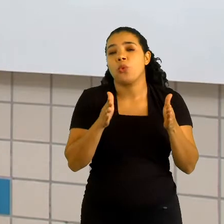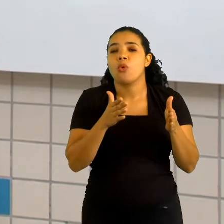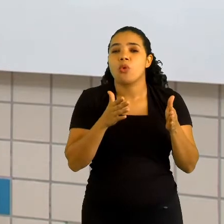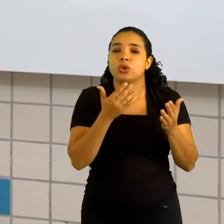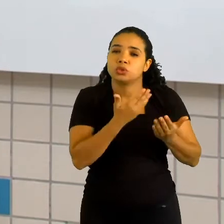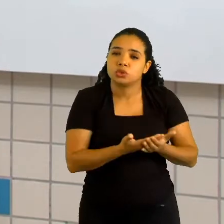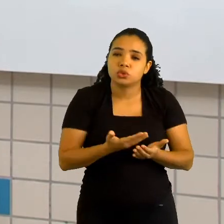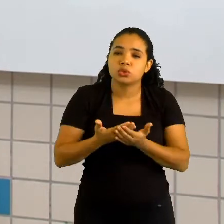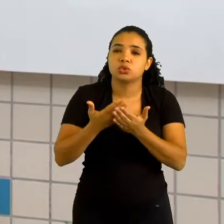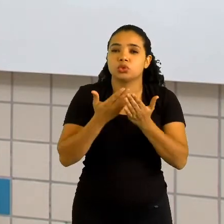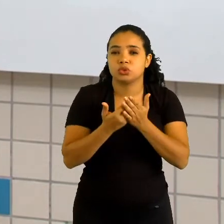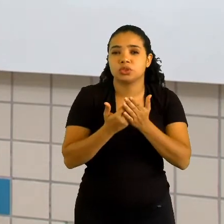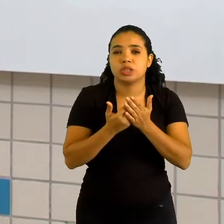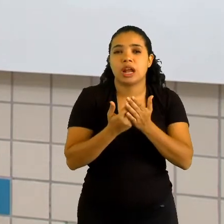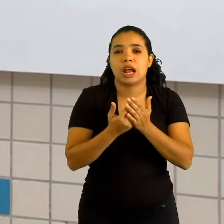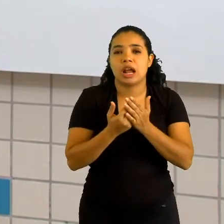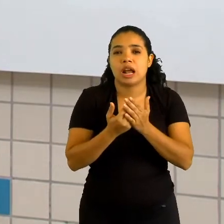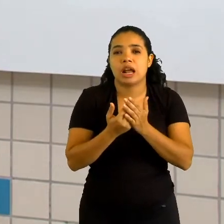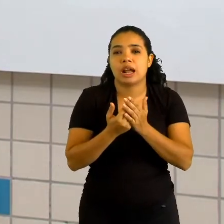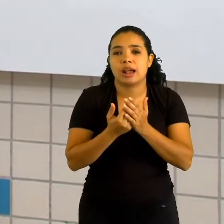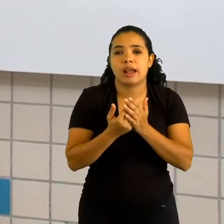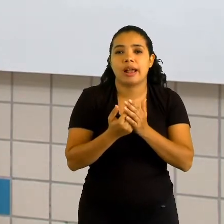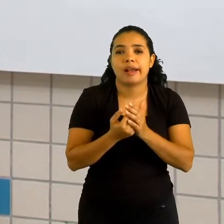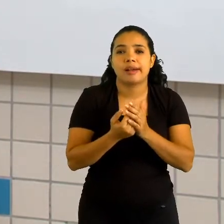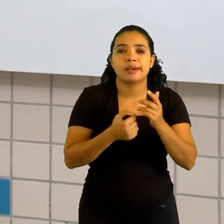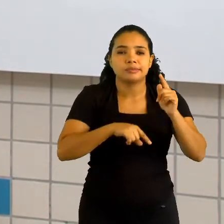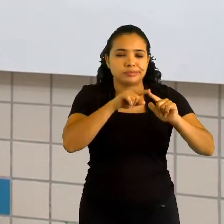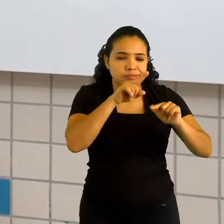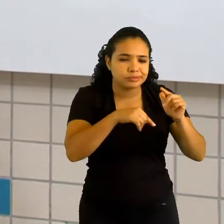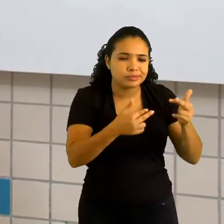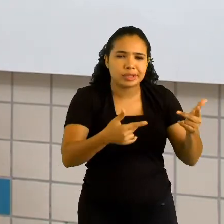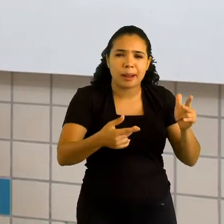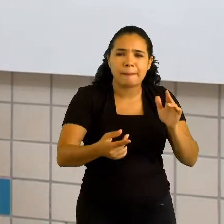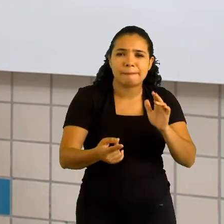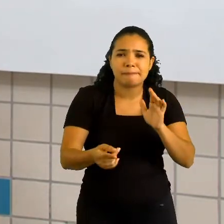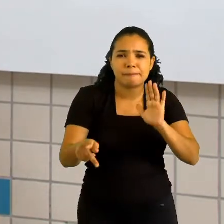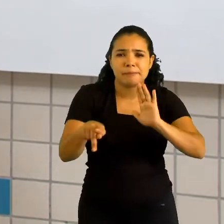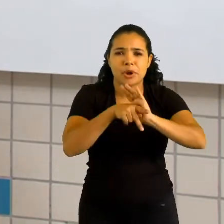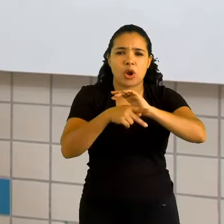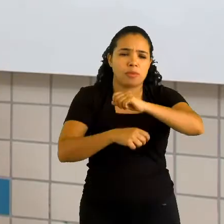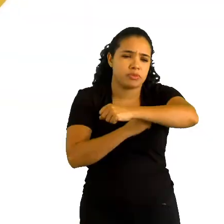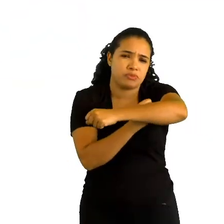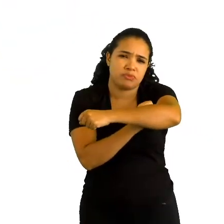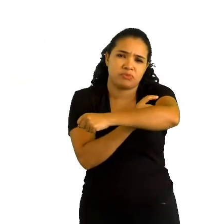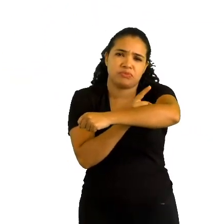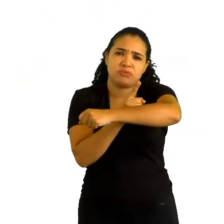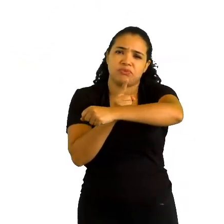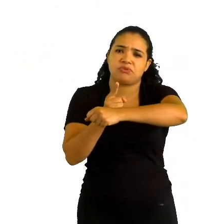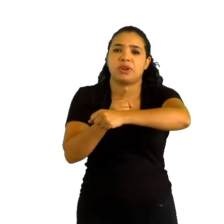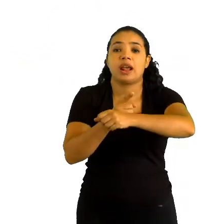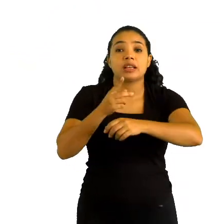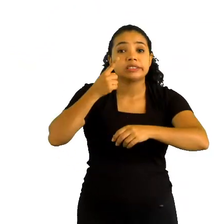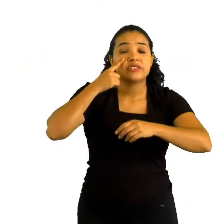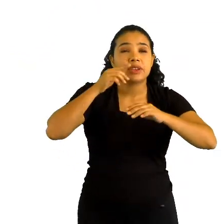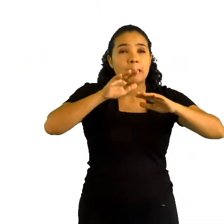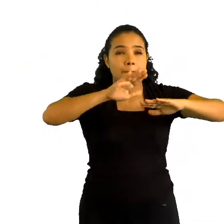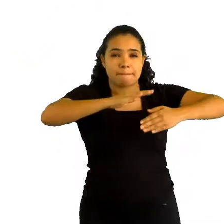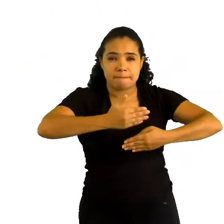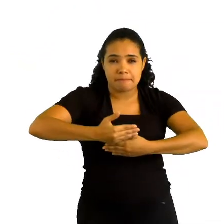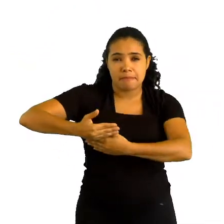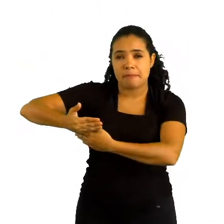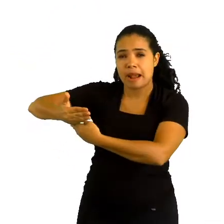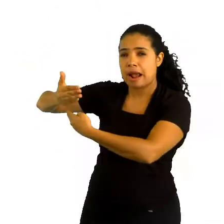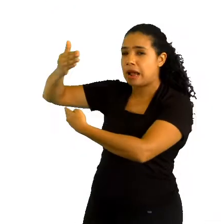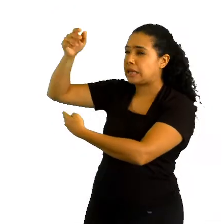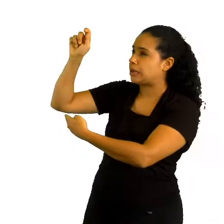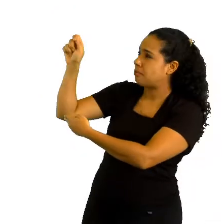os artefatos históricos, e a gente vai perceber que na história o homem já deixou marcações nas paredes, que o homem já